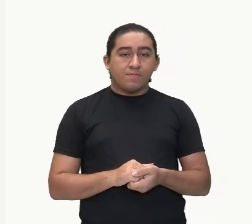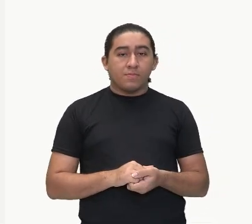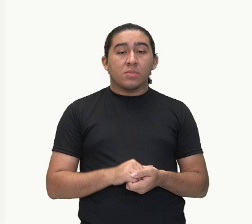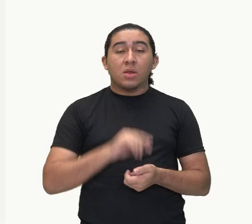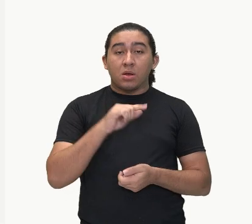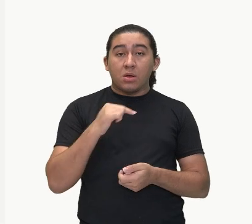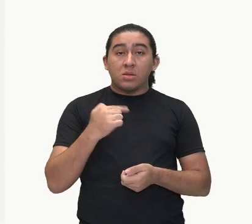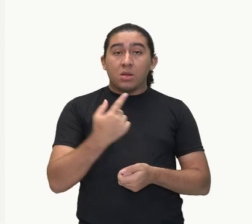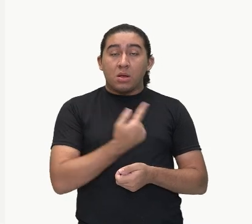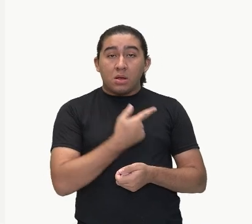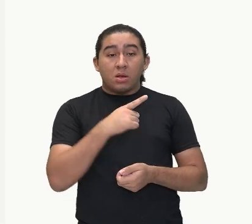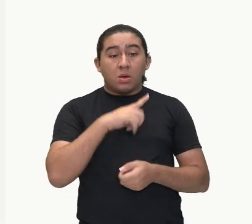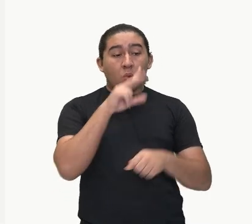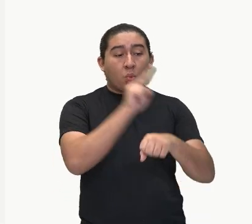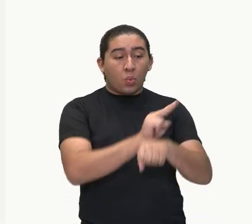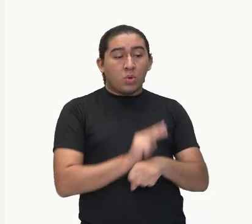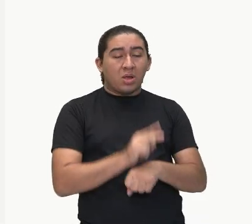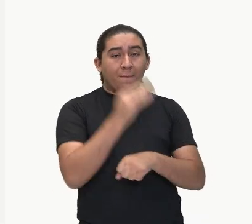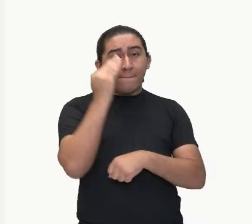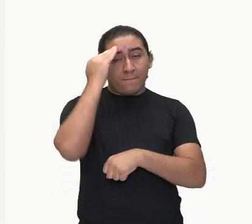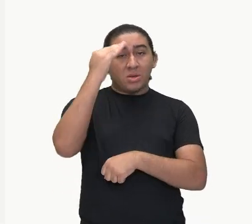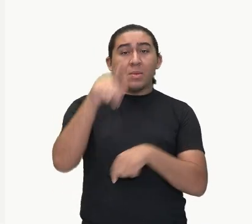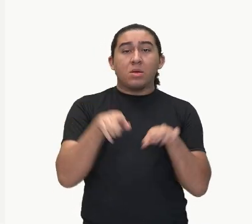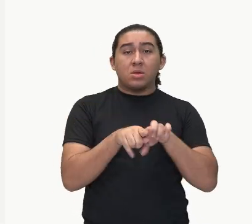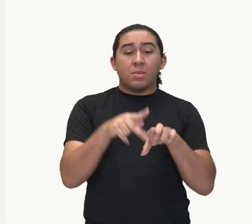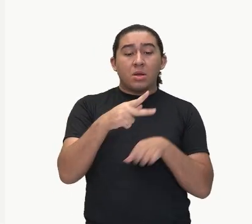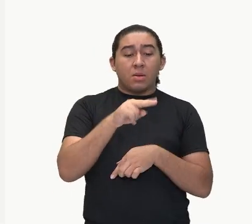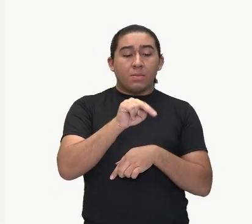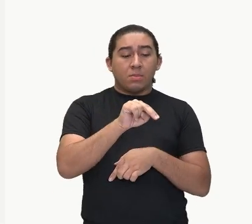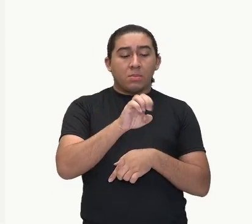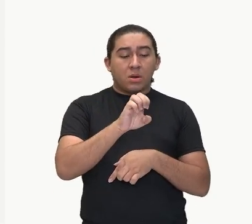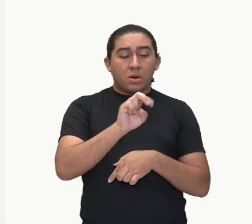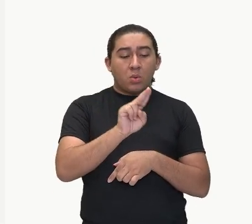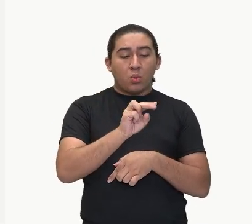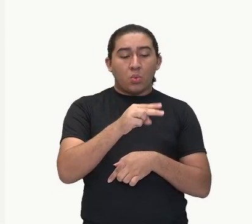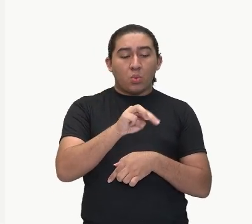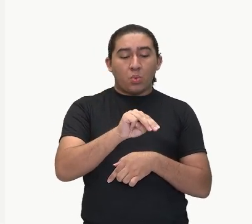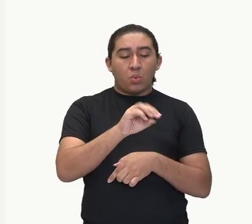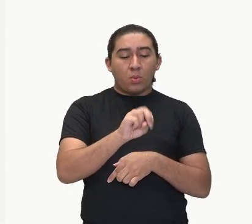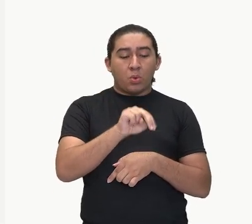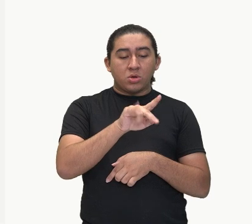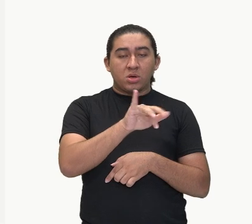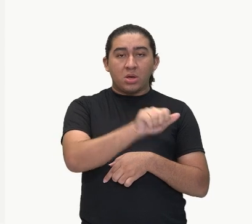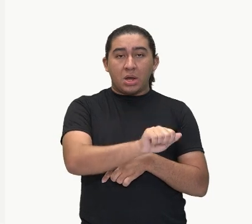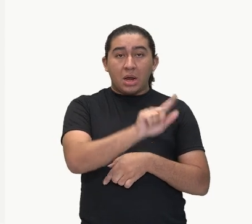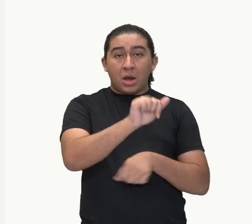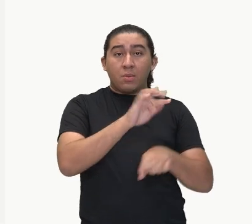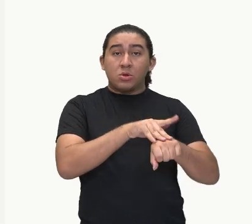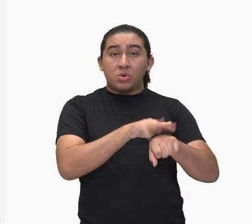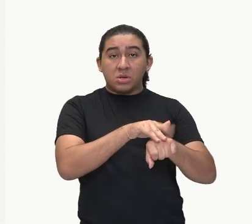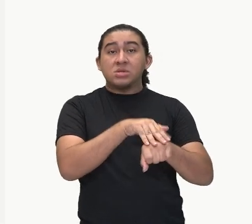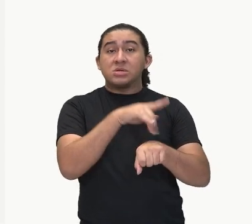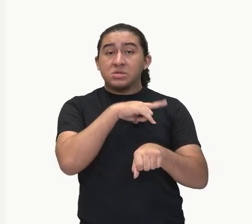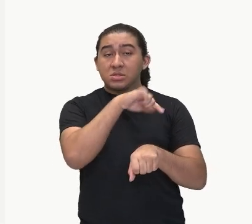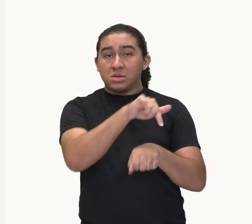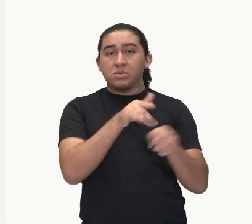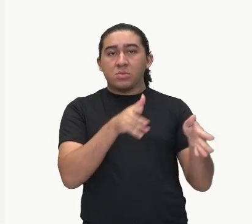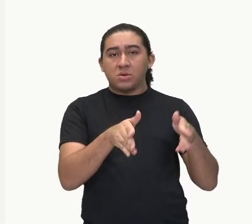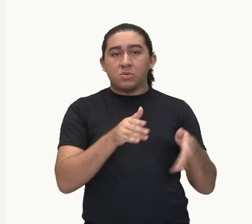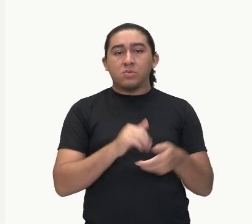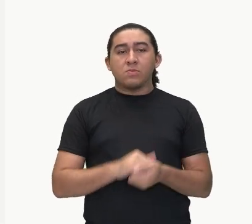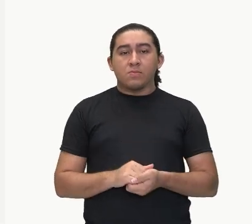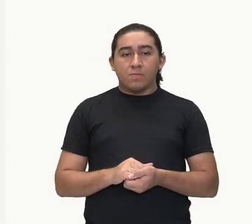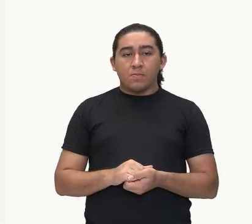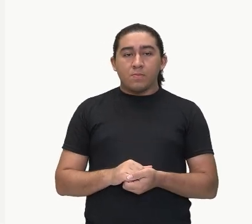personagens. Pneumonia, principalmente, que era uma doença em alta na época. Então, veja a diferença. No realismo, olha, foram